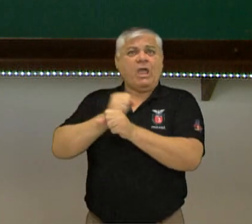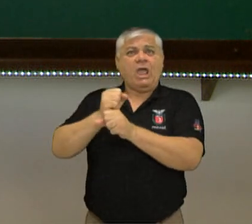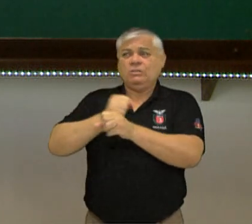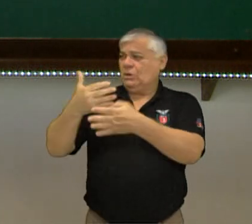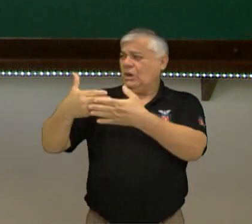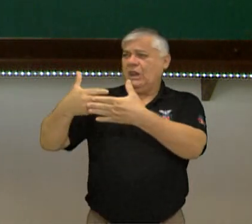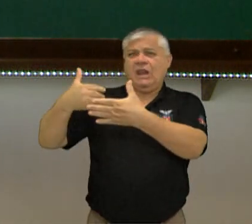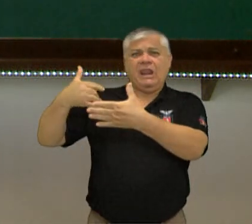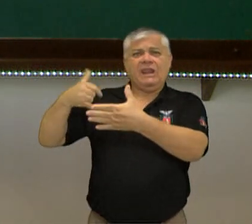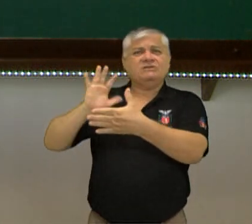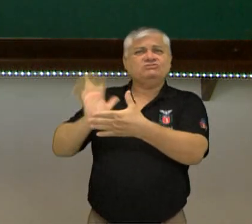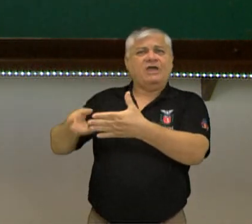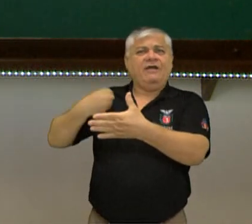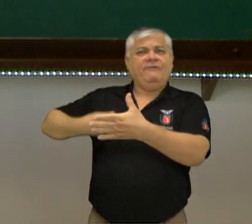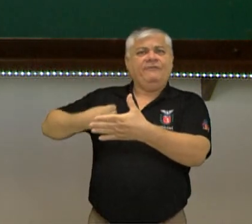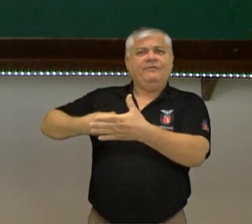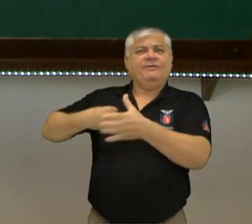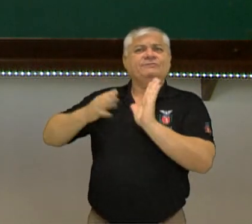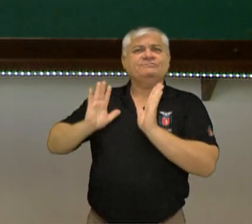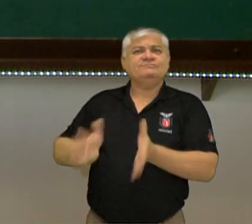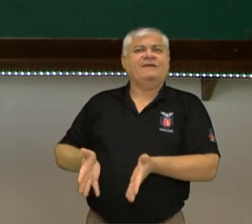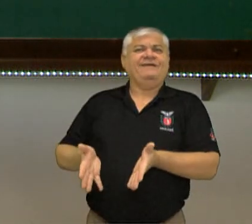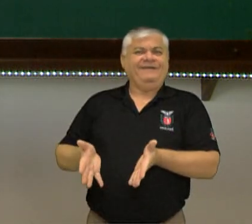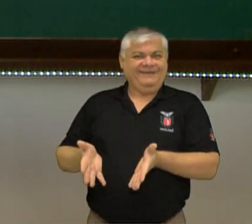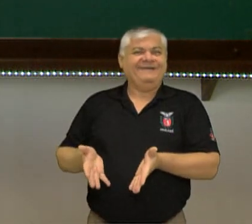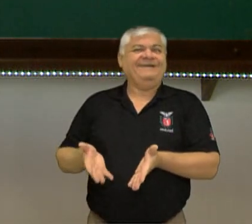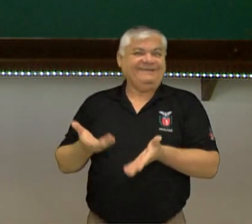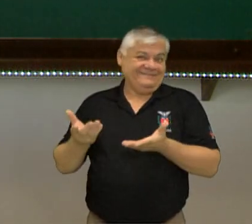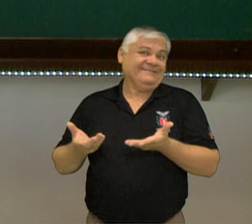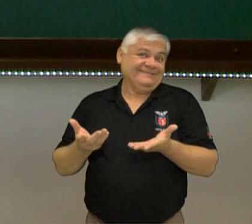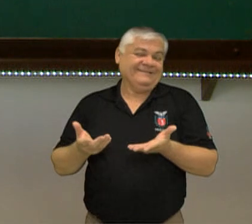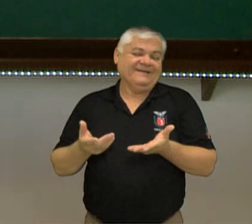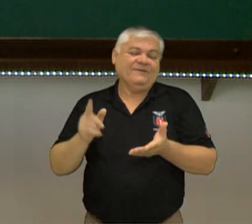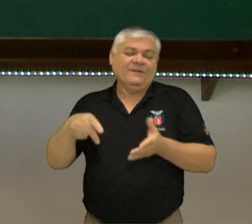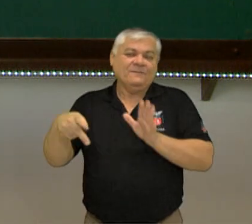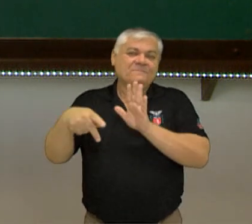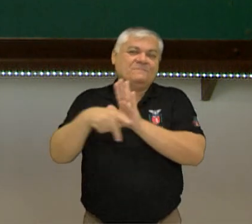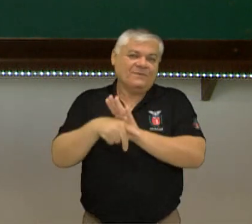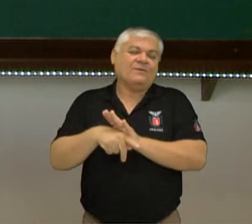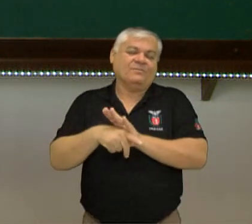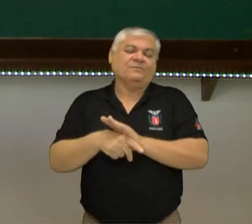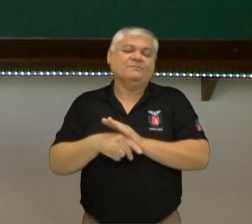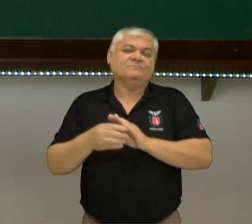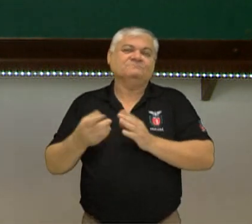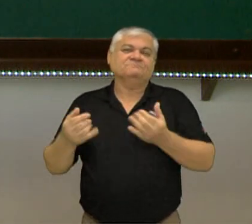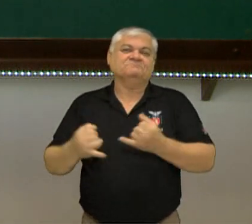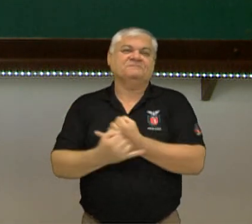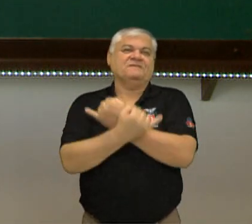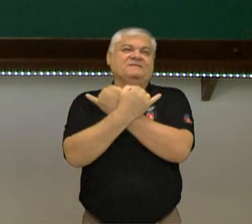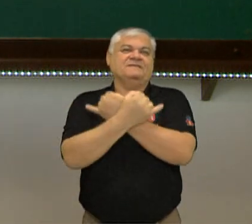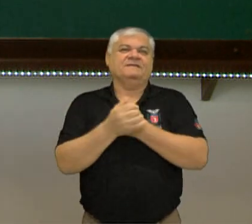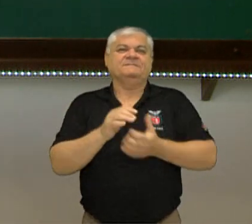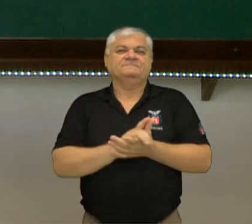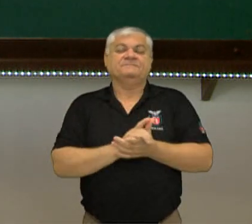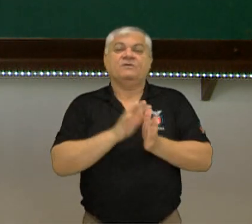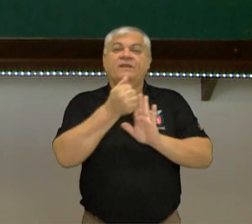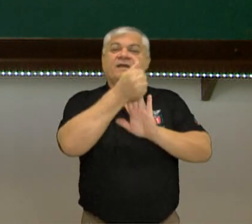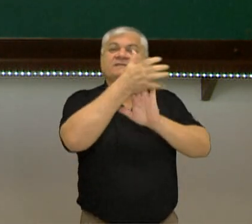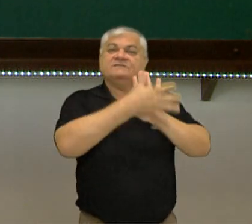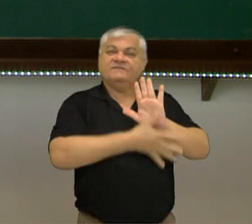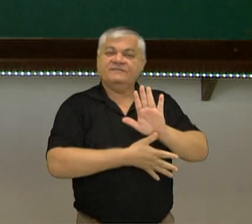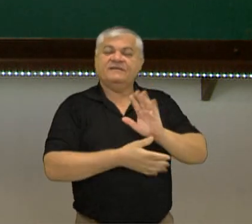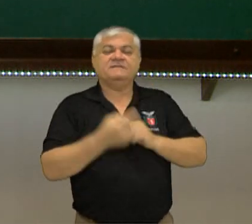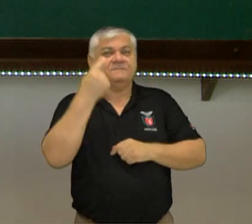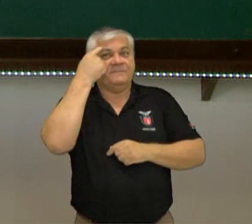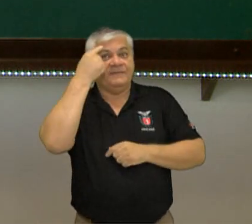essas cidades, entre Cusco e Machu Picchu, e essas cidades que compunham o Império Inca, né? Então aqui essa atividade para a gente